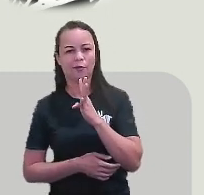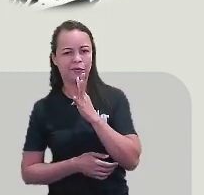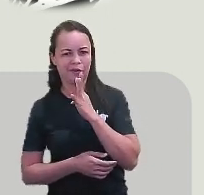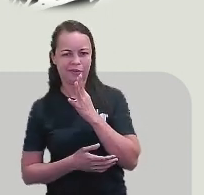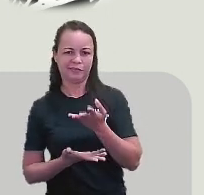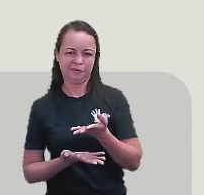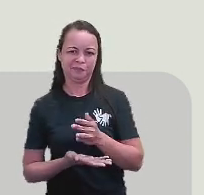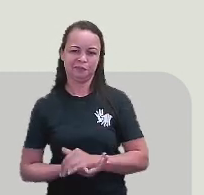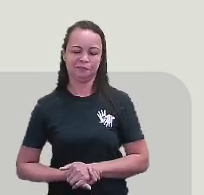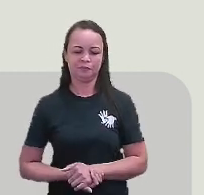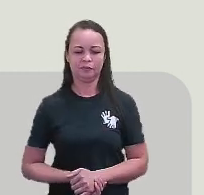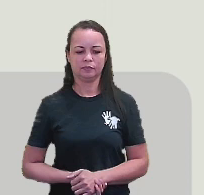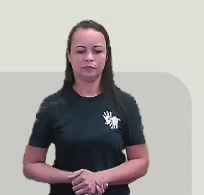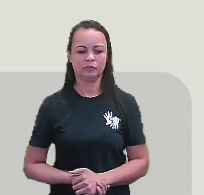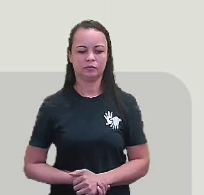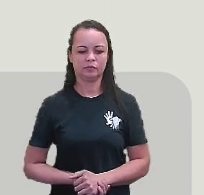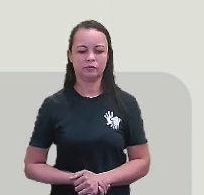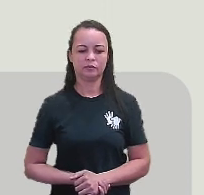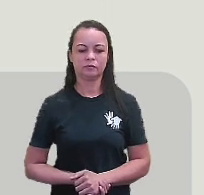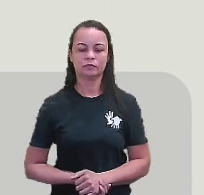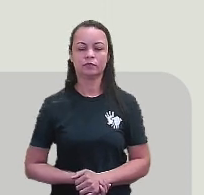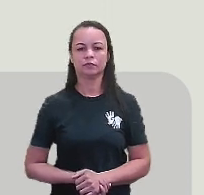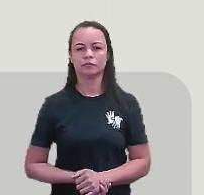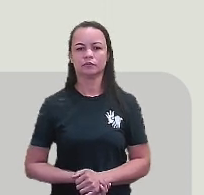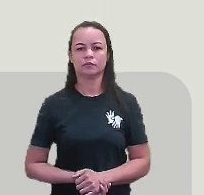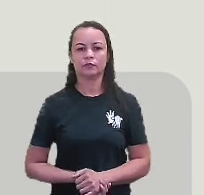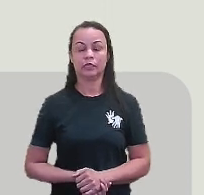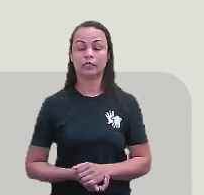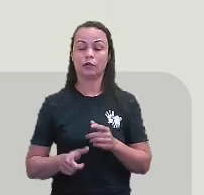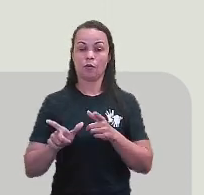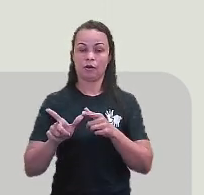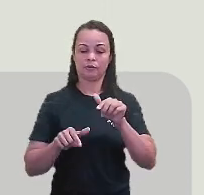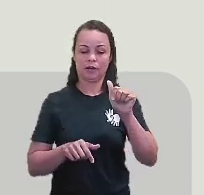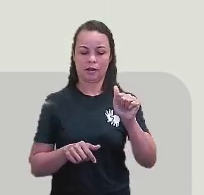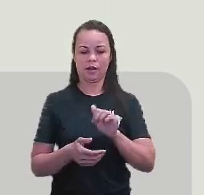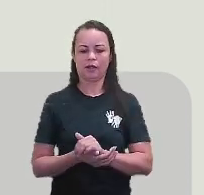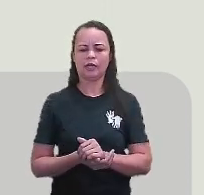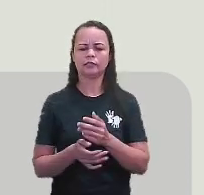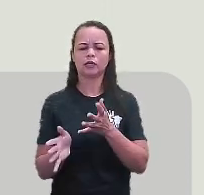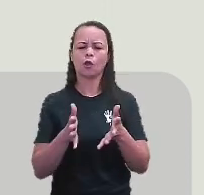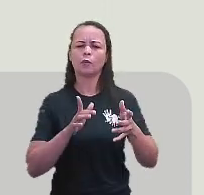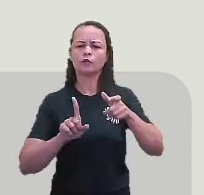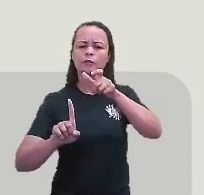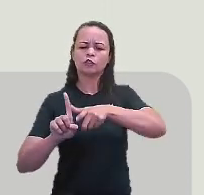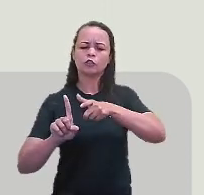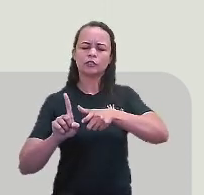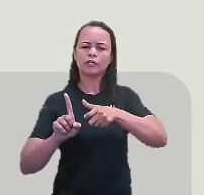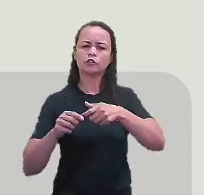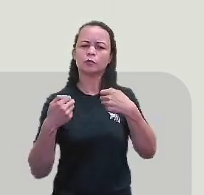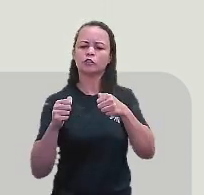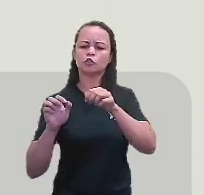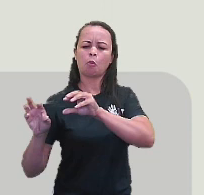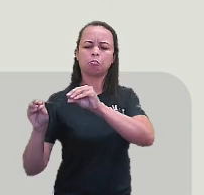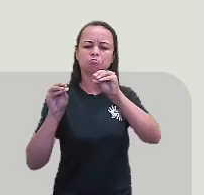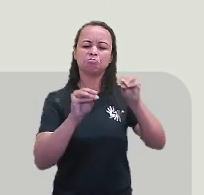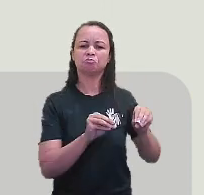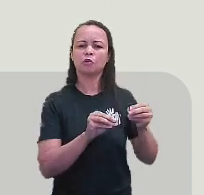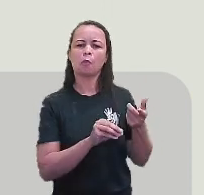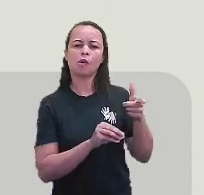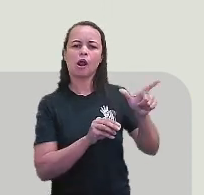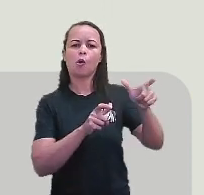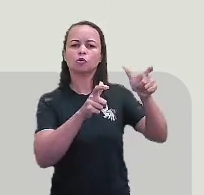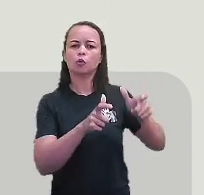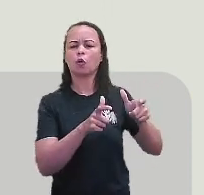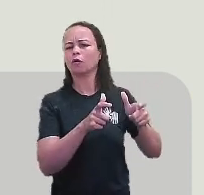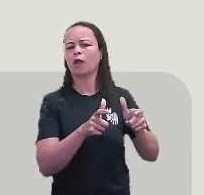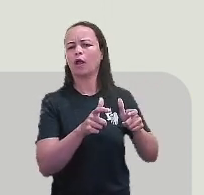certeza. Daí, letra A. Por quais motivos o personagem decidiu migrar? O que foi que levou ele a sair